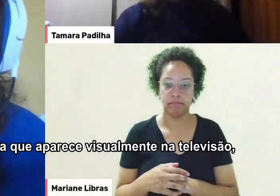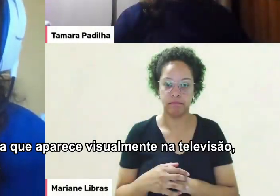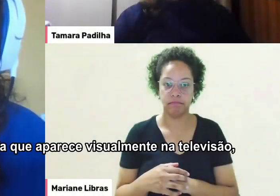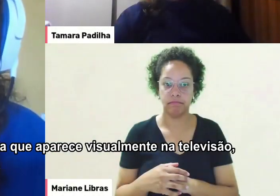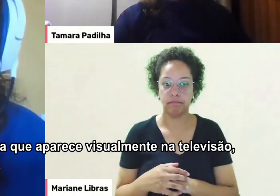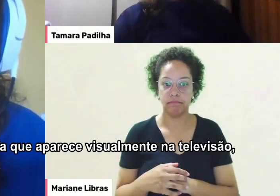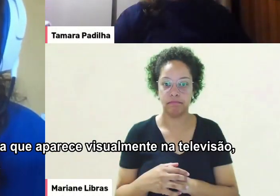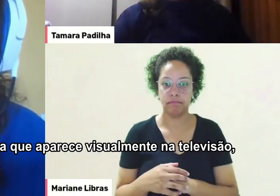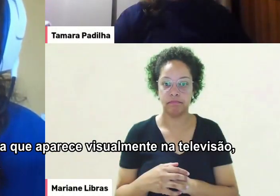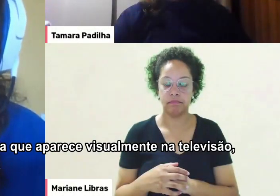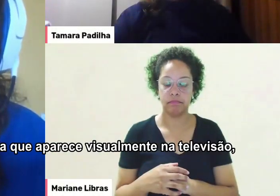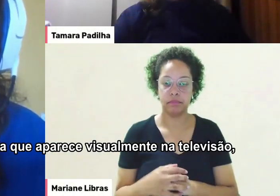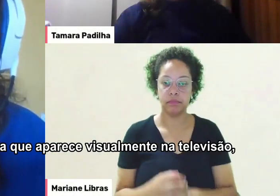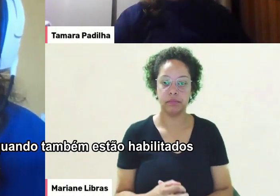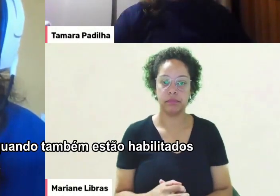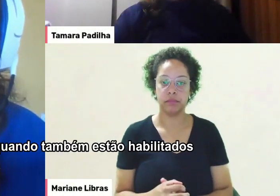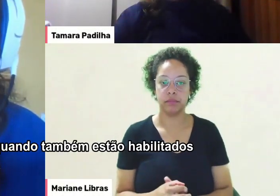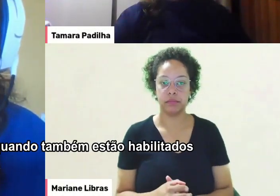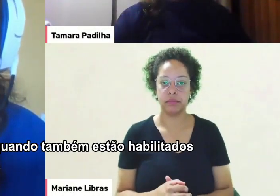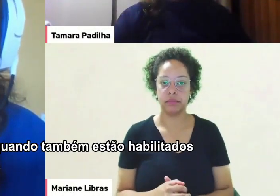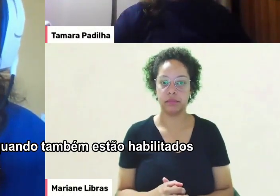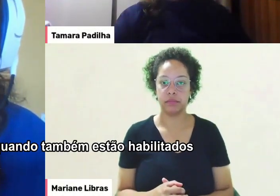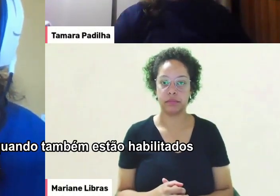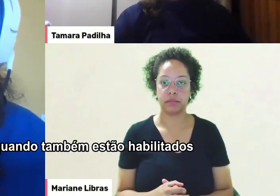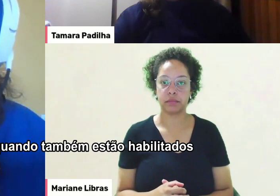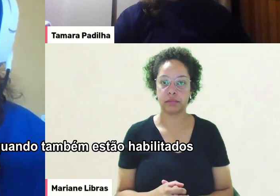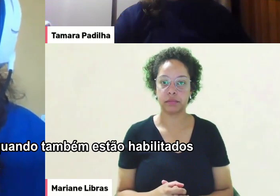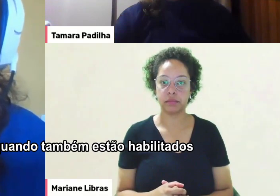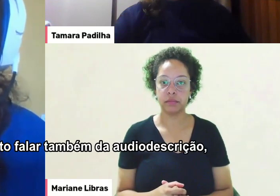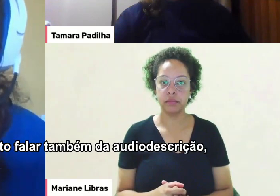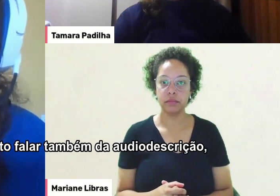Thames. Aí.